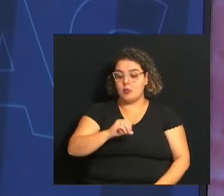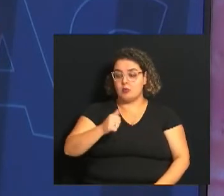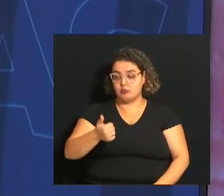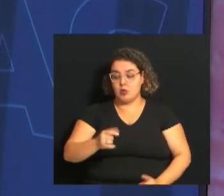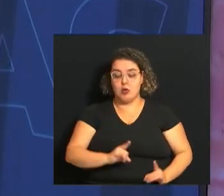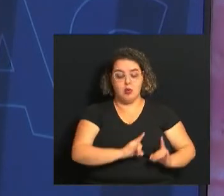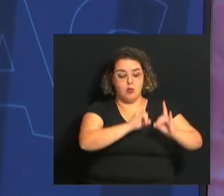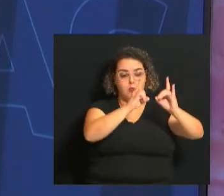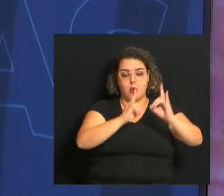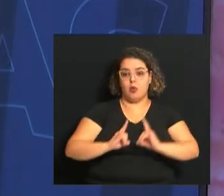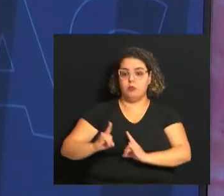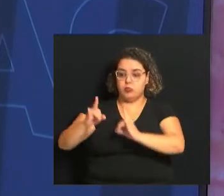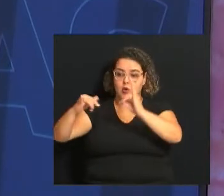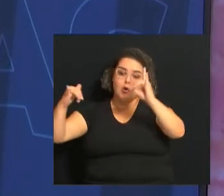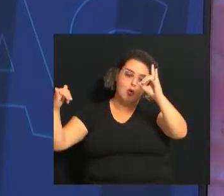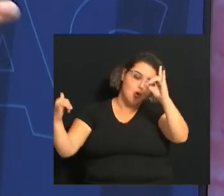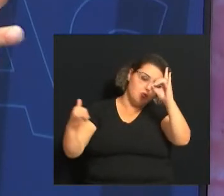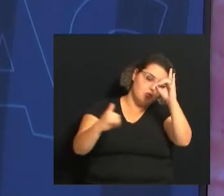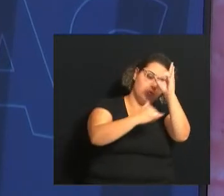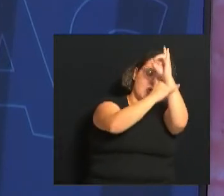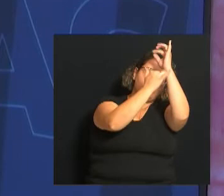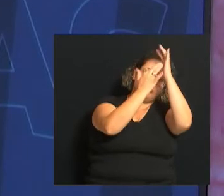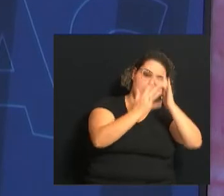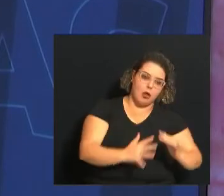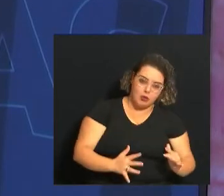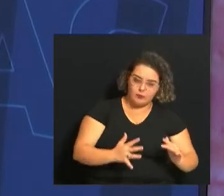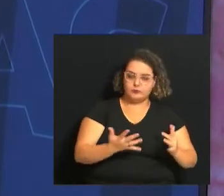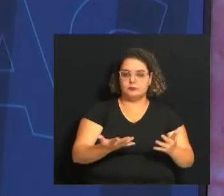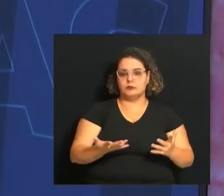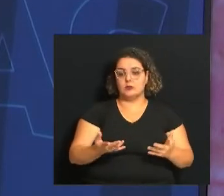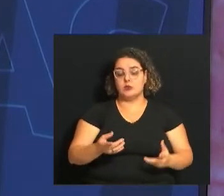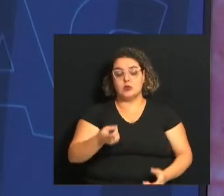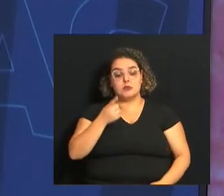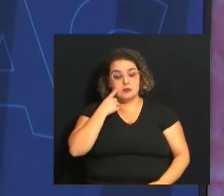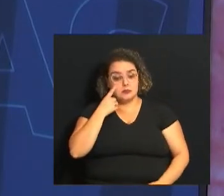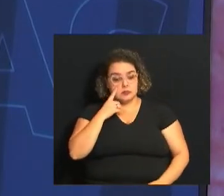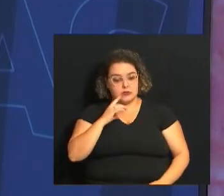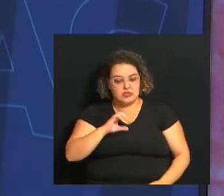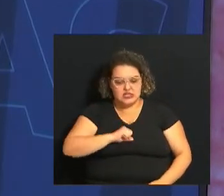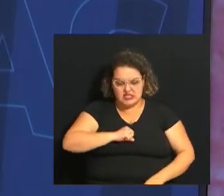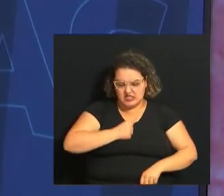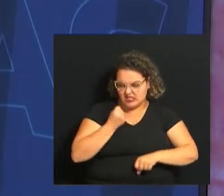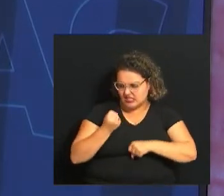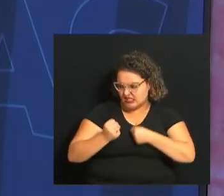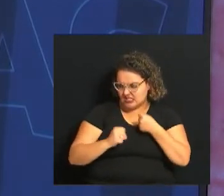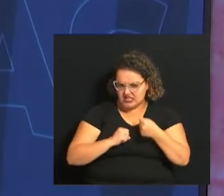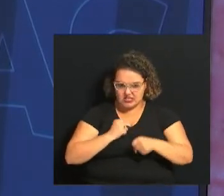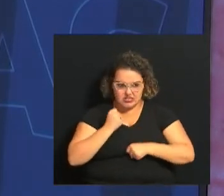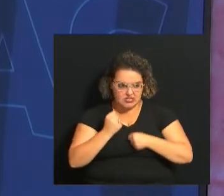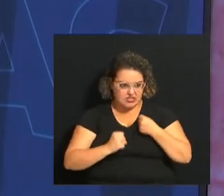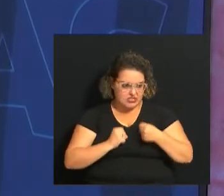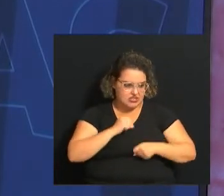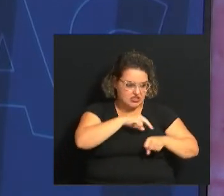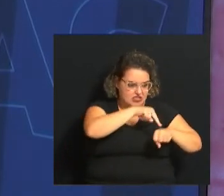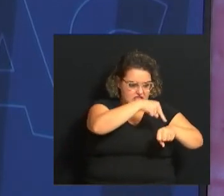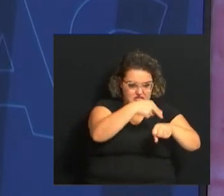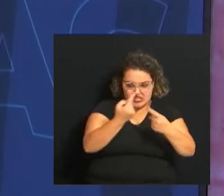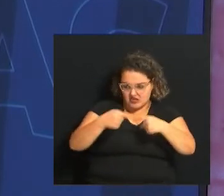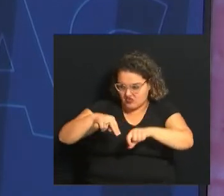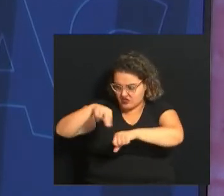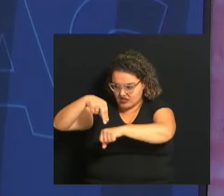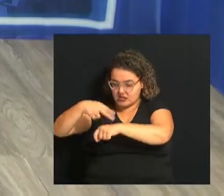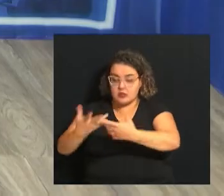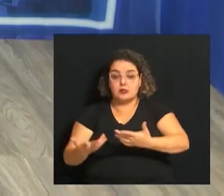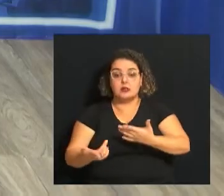temos assistido, né, muitos conflitos, muitos ódios entre as nações, enfim. E nós temos este papel